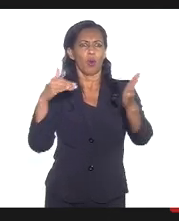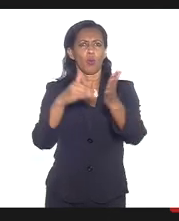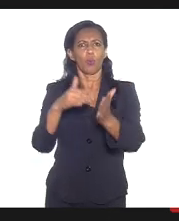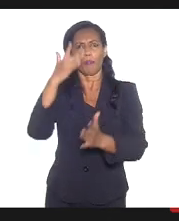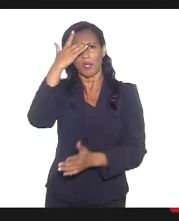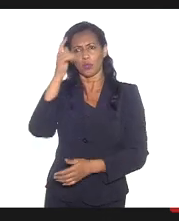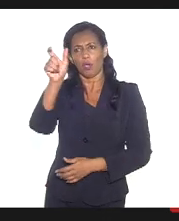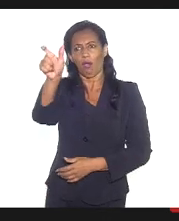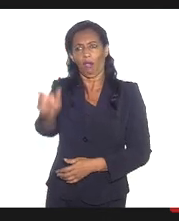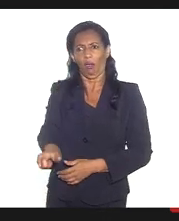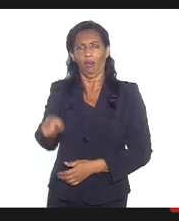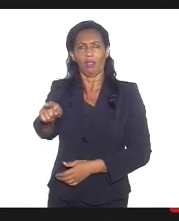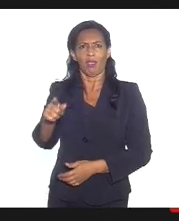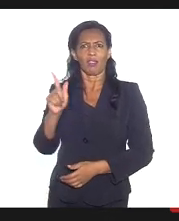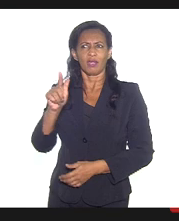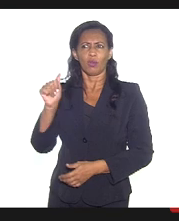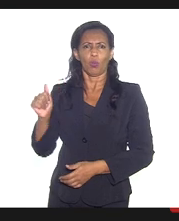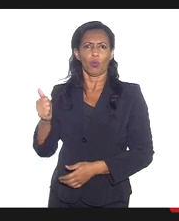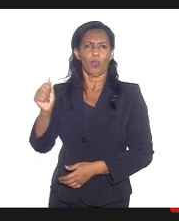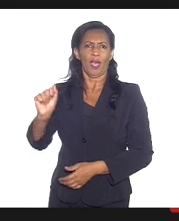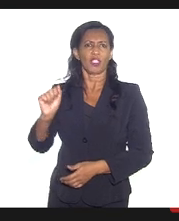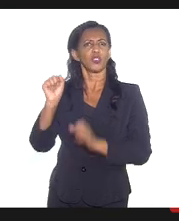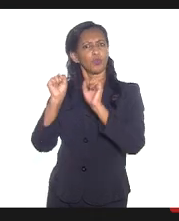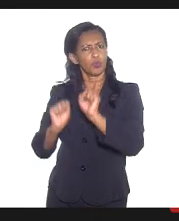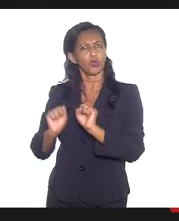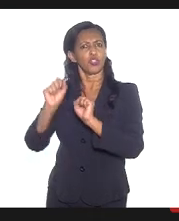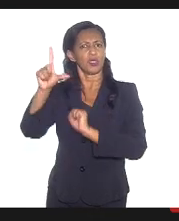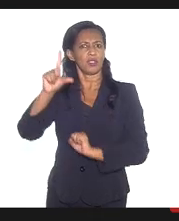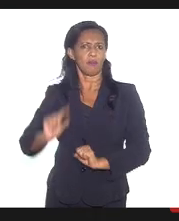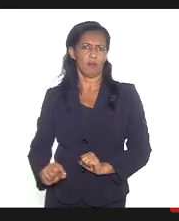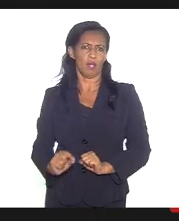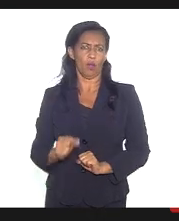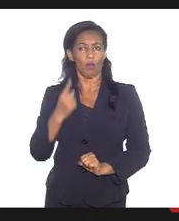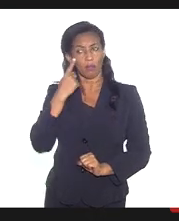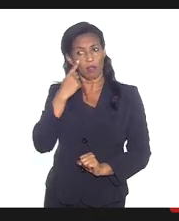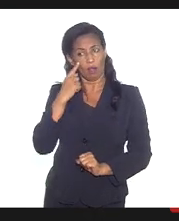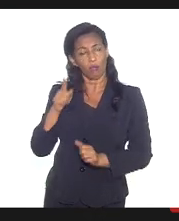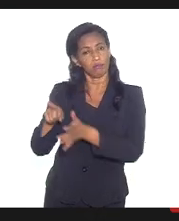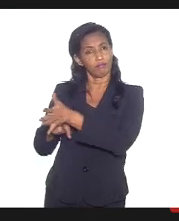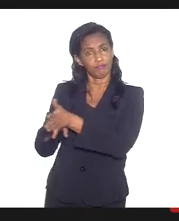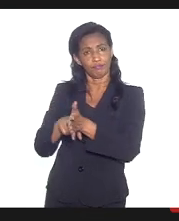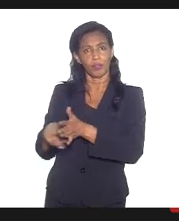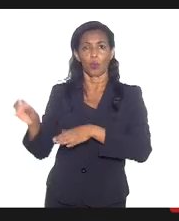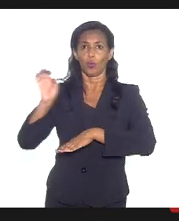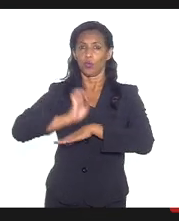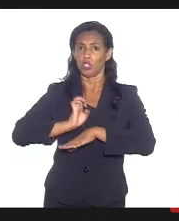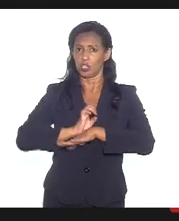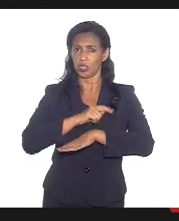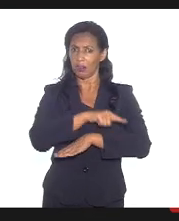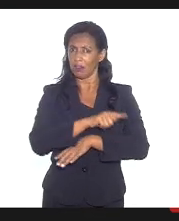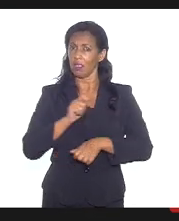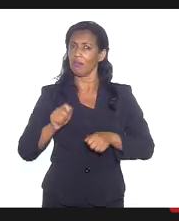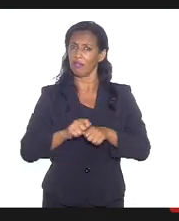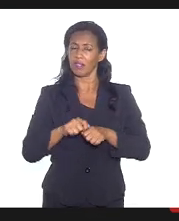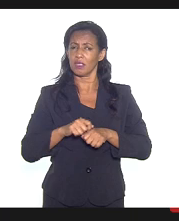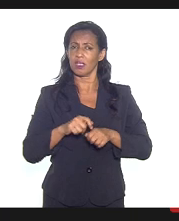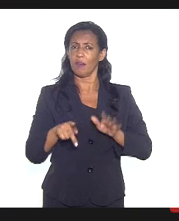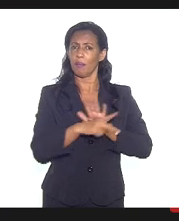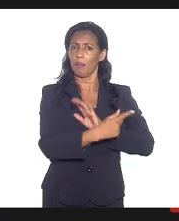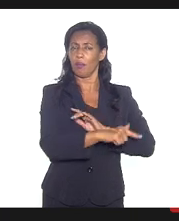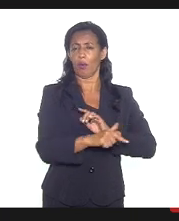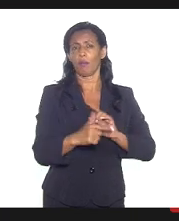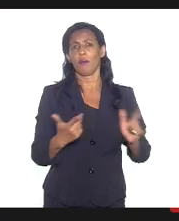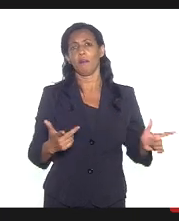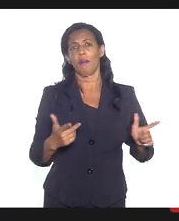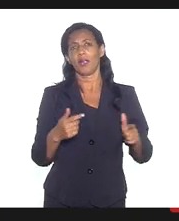né, num valor que poderia ser menor. E aí a gente também tem que monitorar isso, porque o Estado tem que fazer a parte dele, né? Tem feito, mas nós